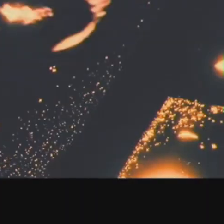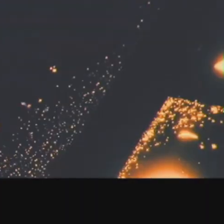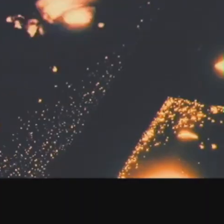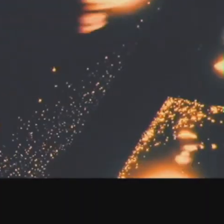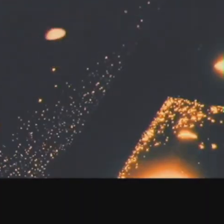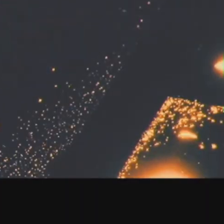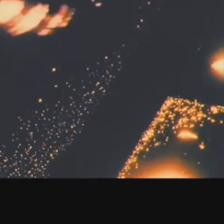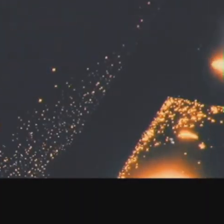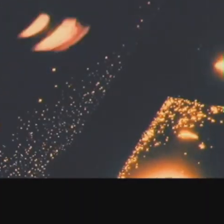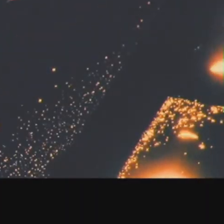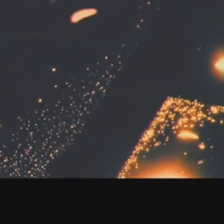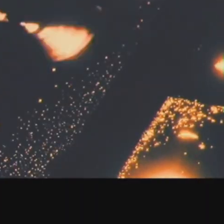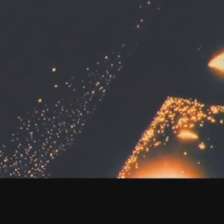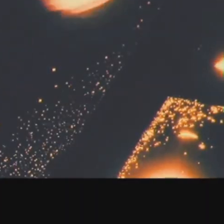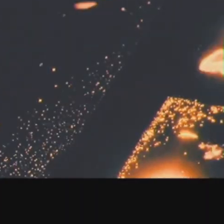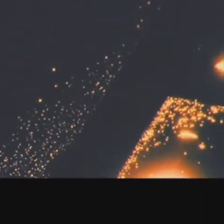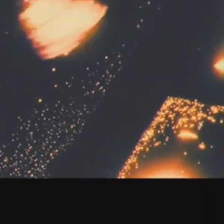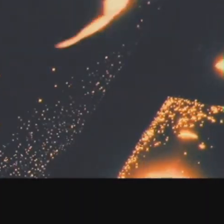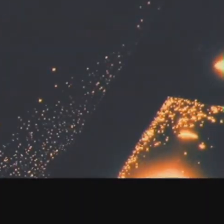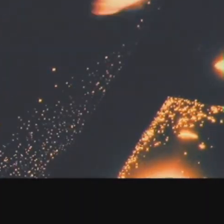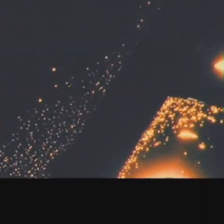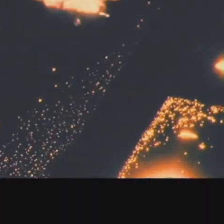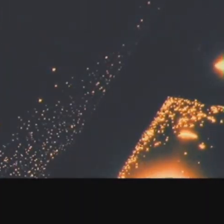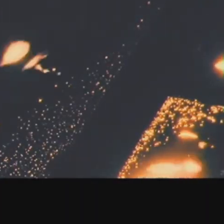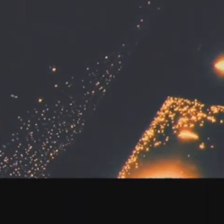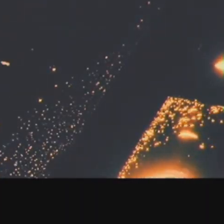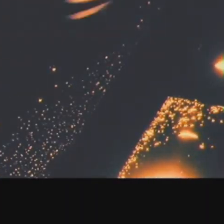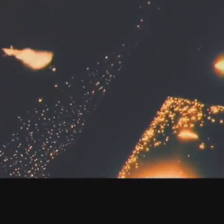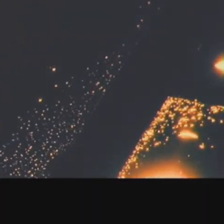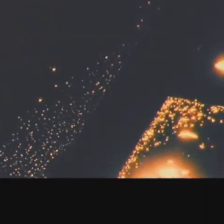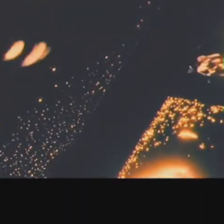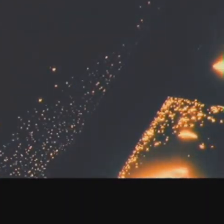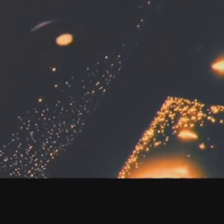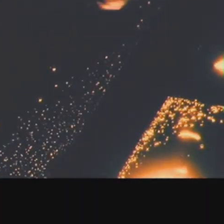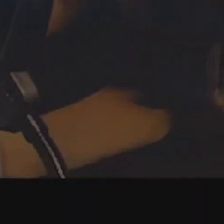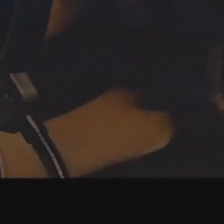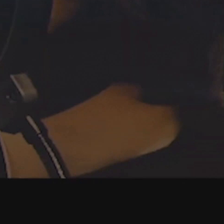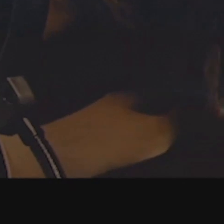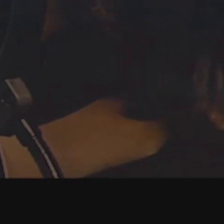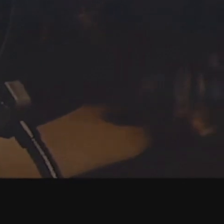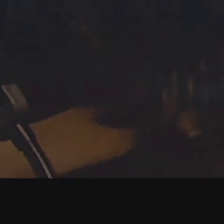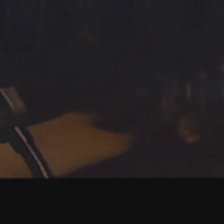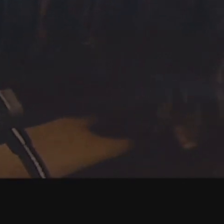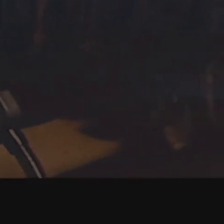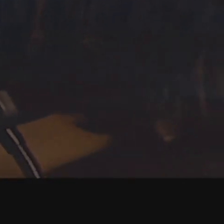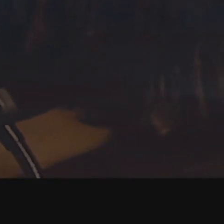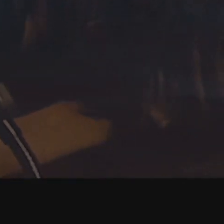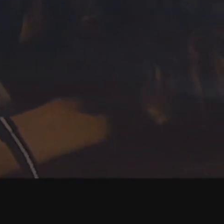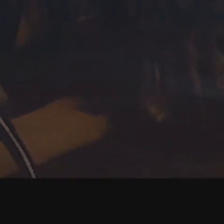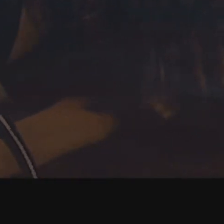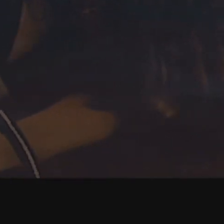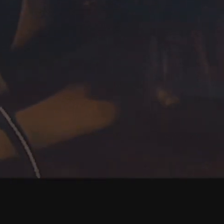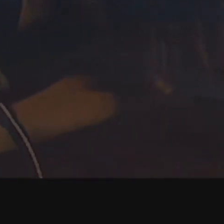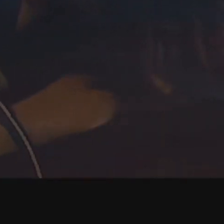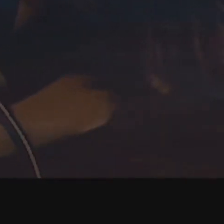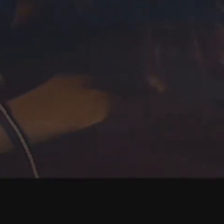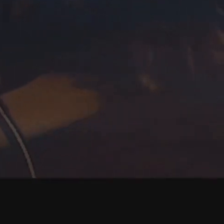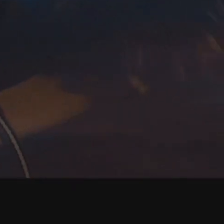Tá chovendo na escuridão. Tô fugindo da depressão.